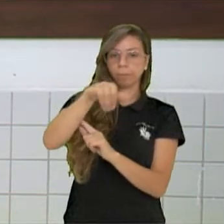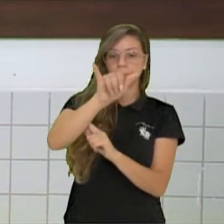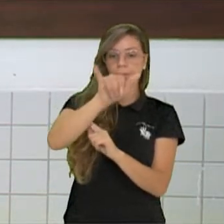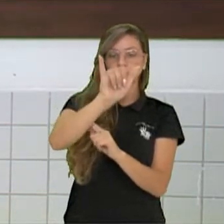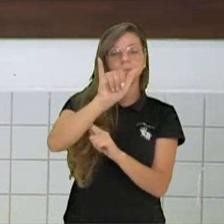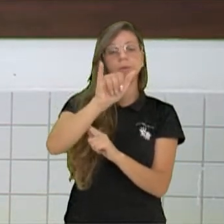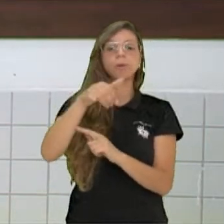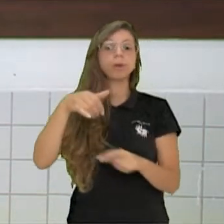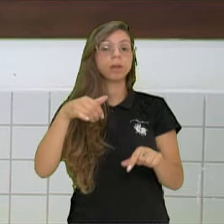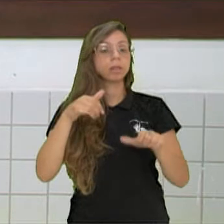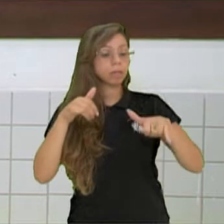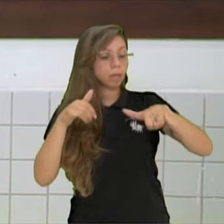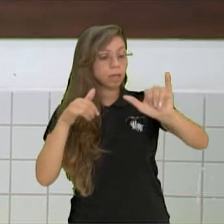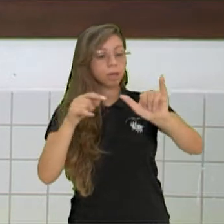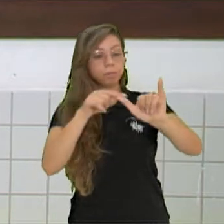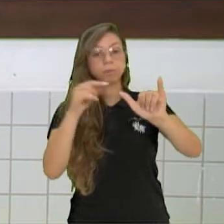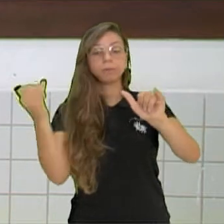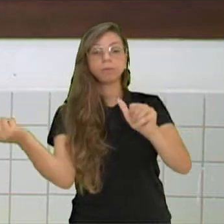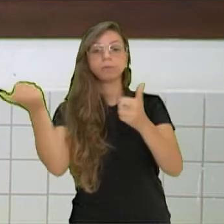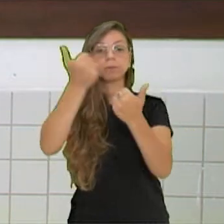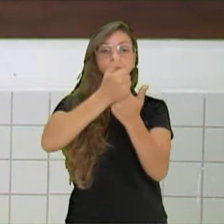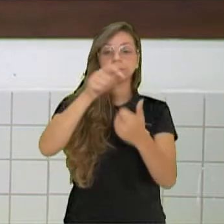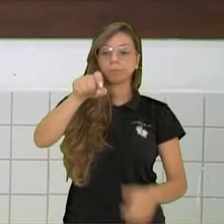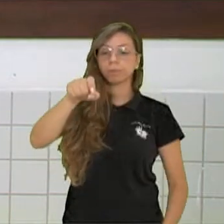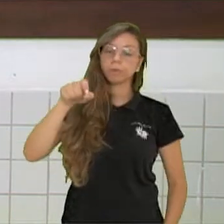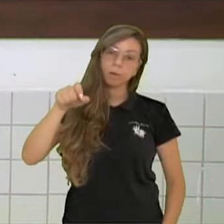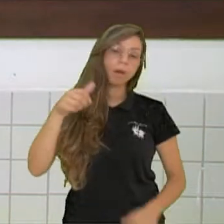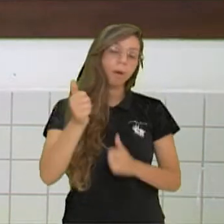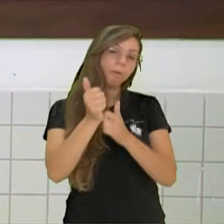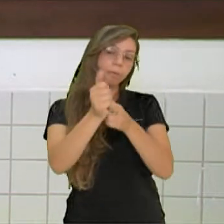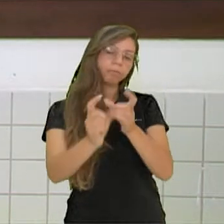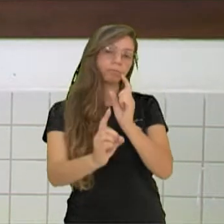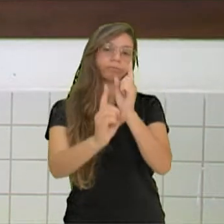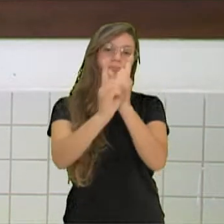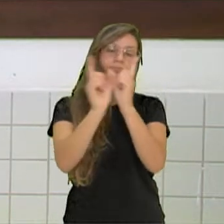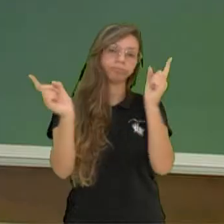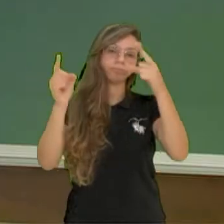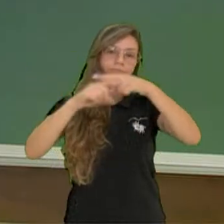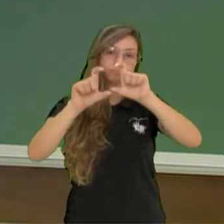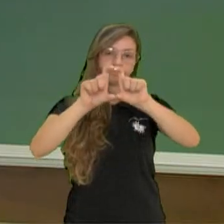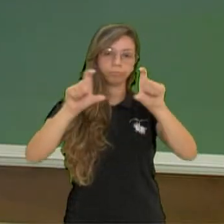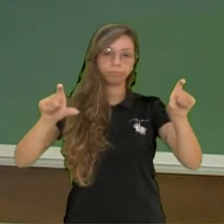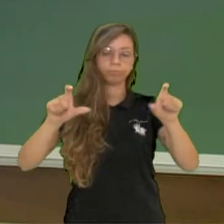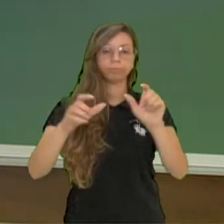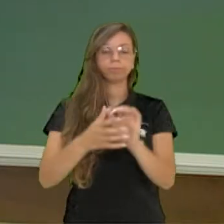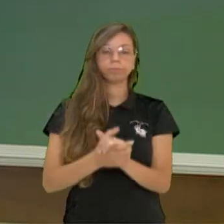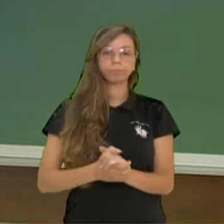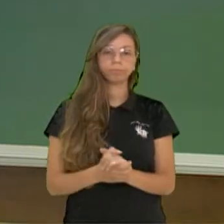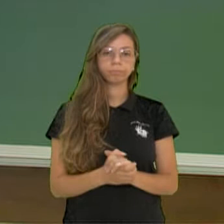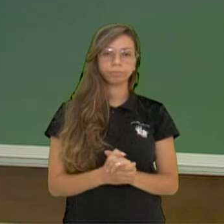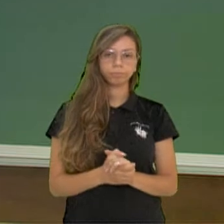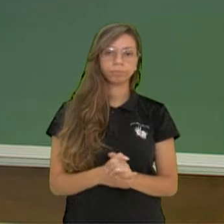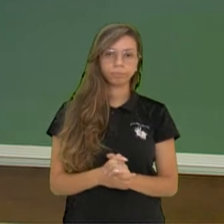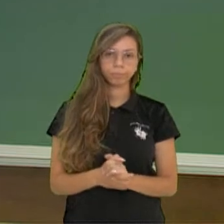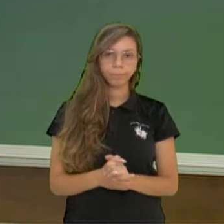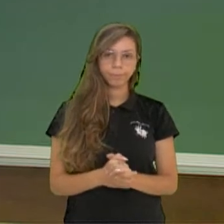né? Um passo para você encontrar, um caminho para você encontrar a função inversa, a forma algébrica dela.